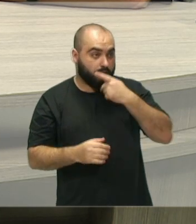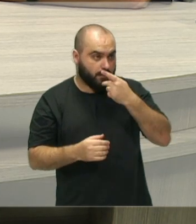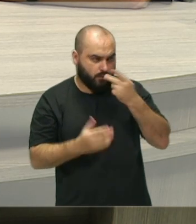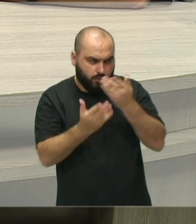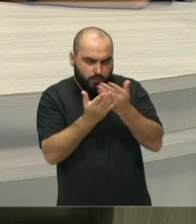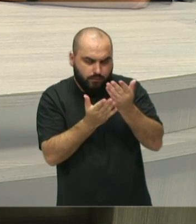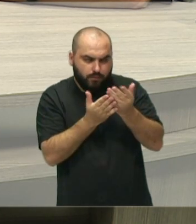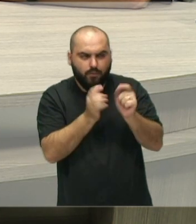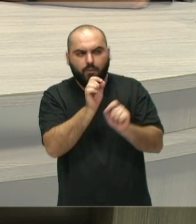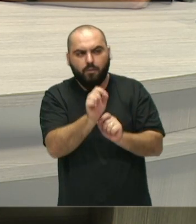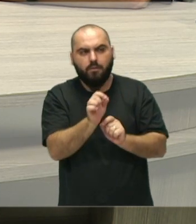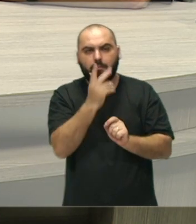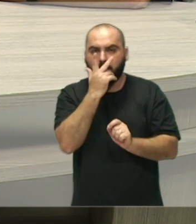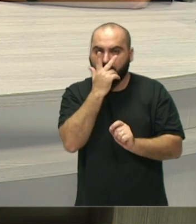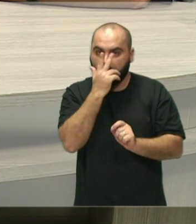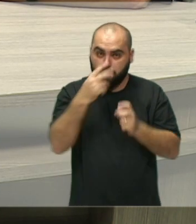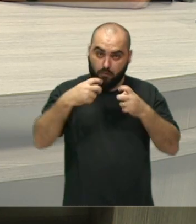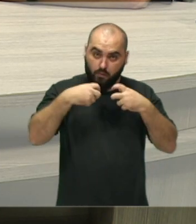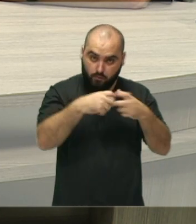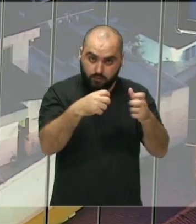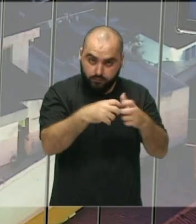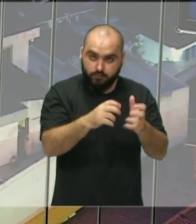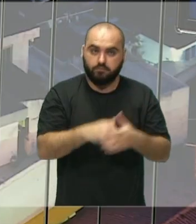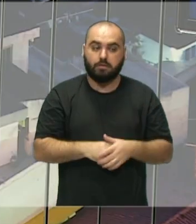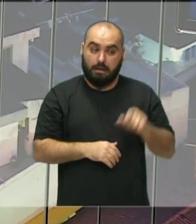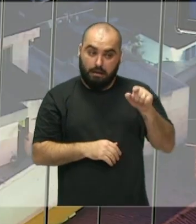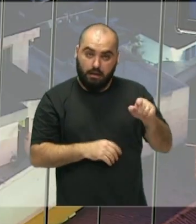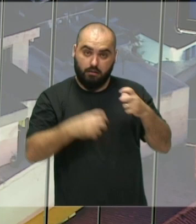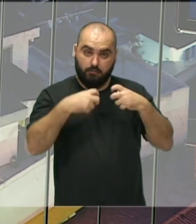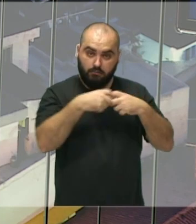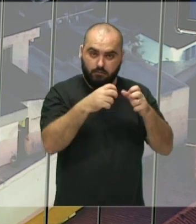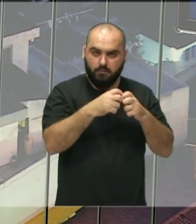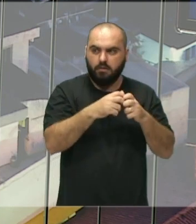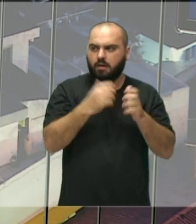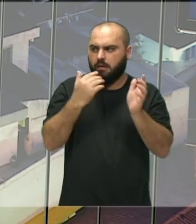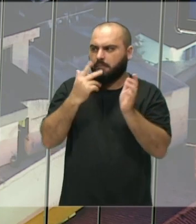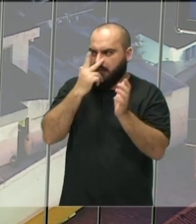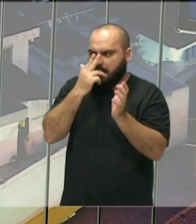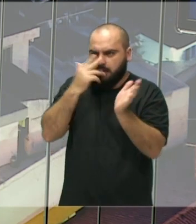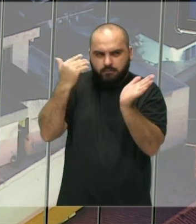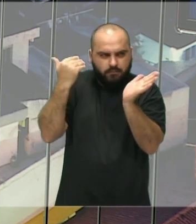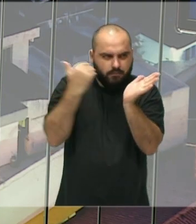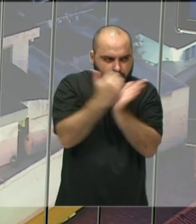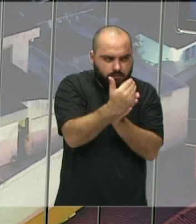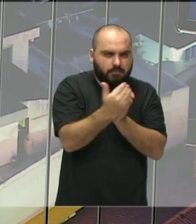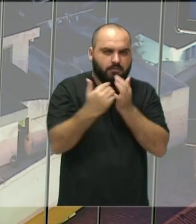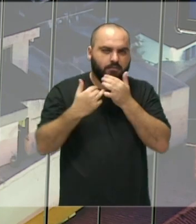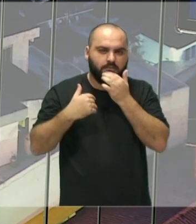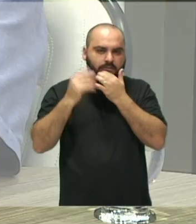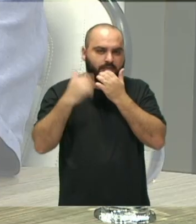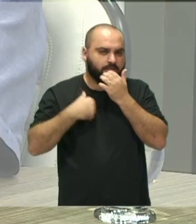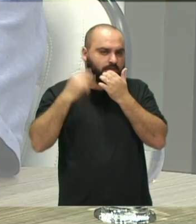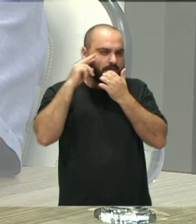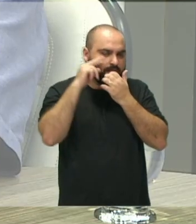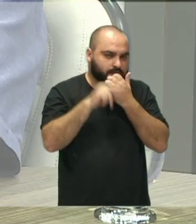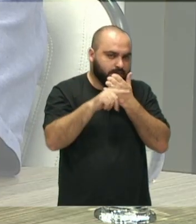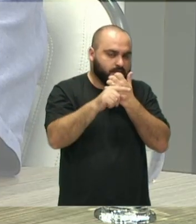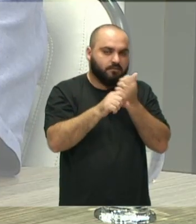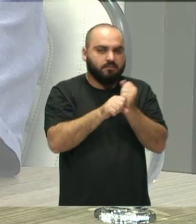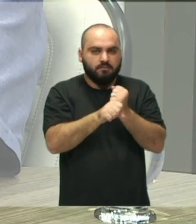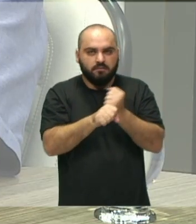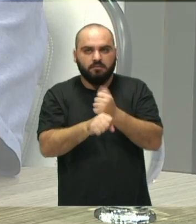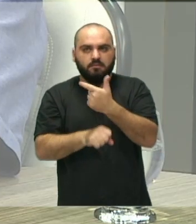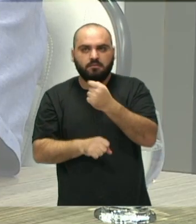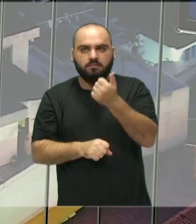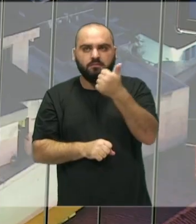questão do transporte coletivo. Esse, inclusive, foi a origem de tudo, né? Eu acompanho isso já desde 2010.